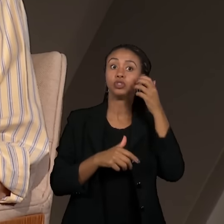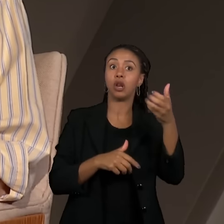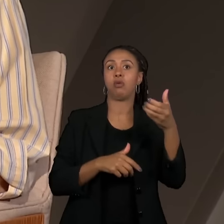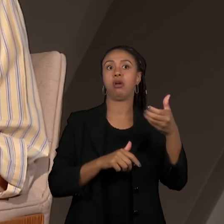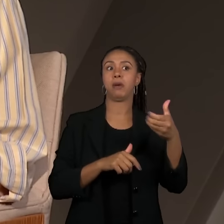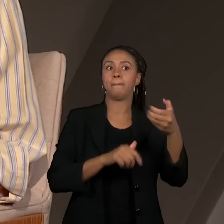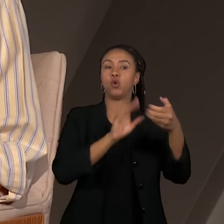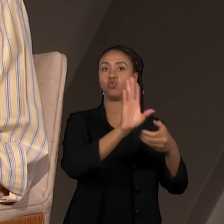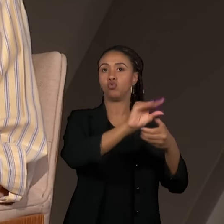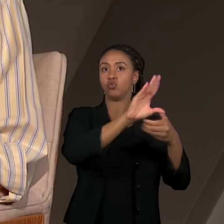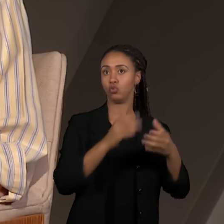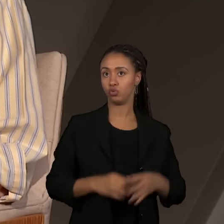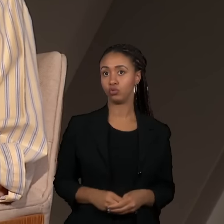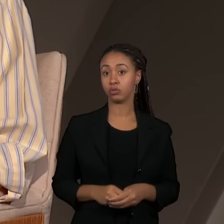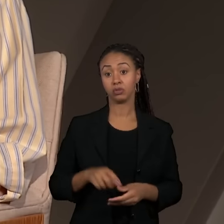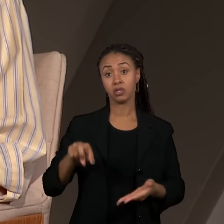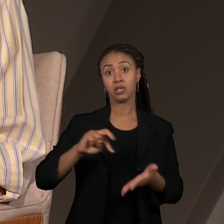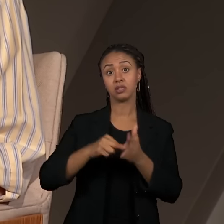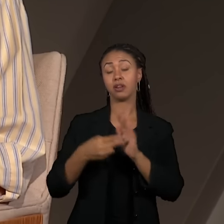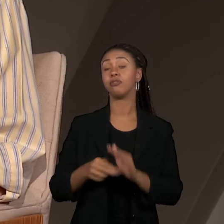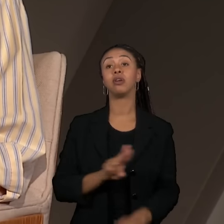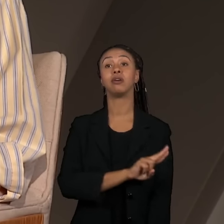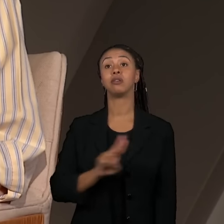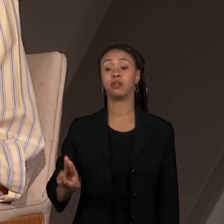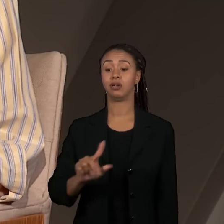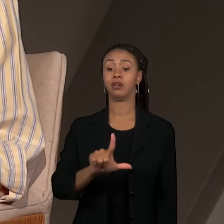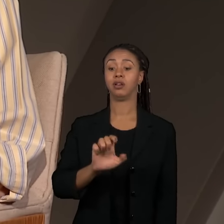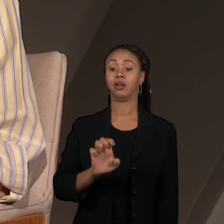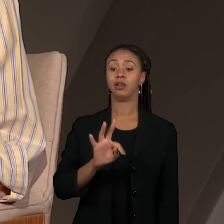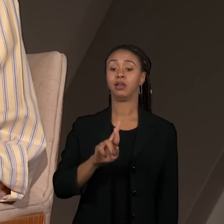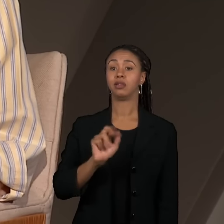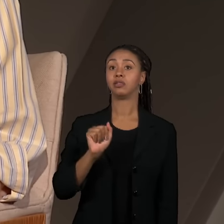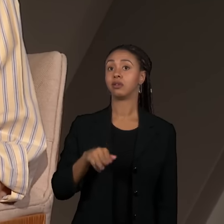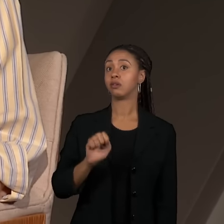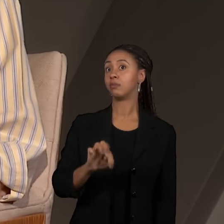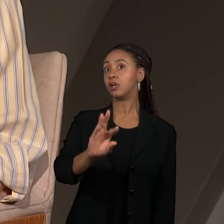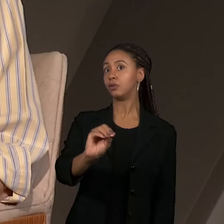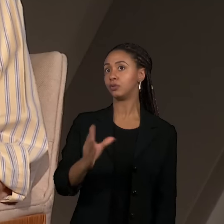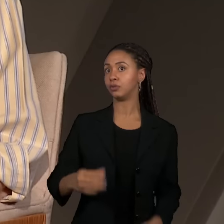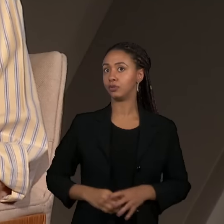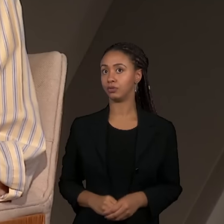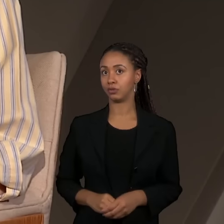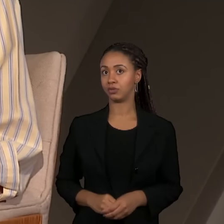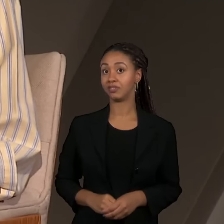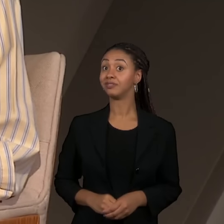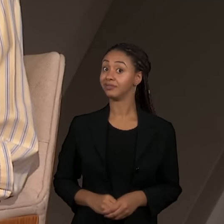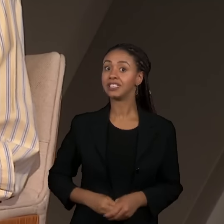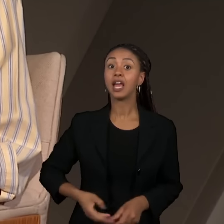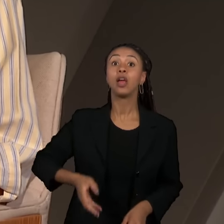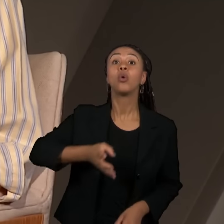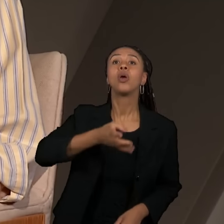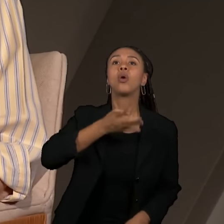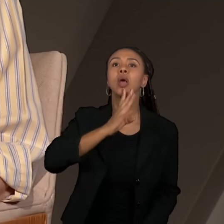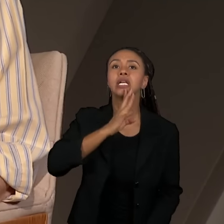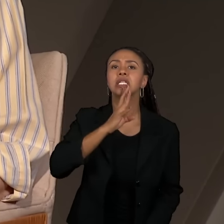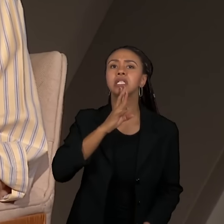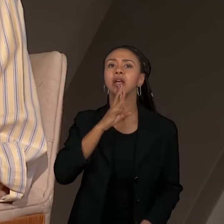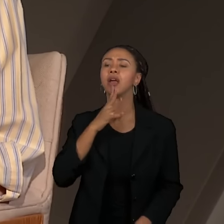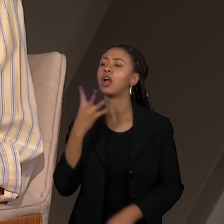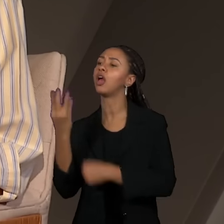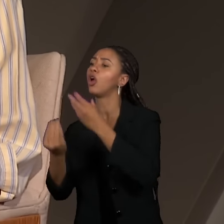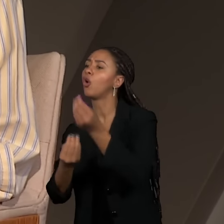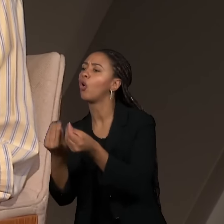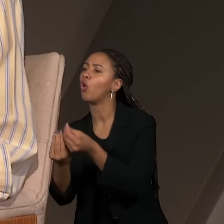Esso é letramento digital PR você saber como é que faz como é que você usa quando que usa que que você usa Por que